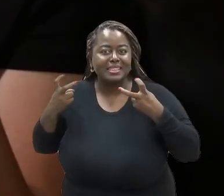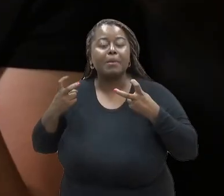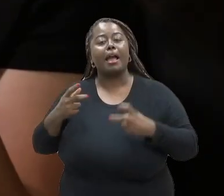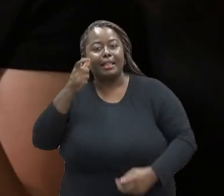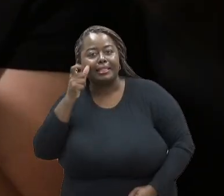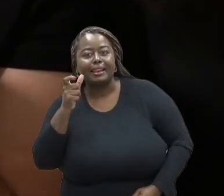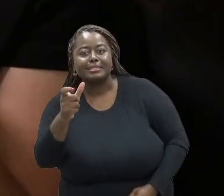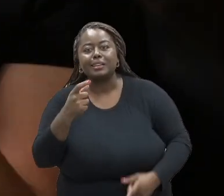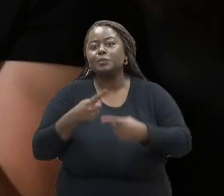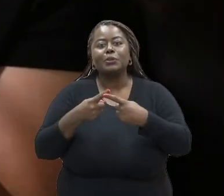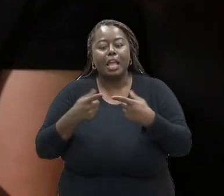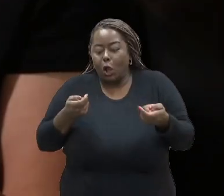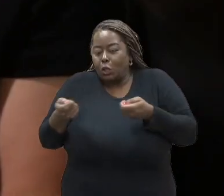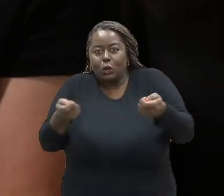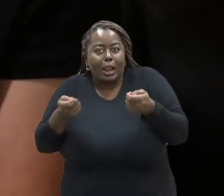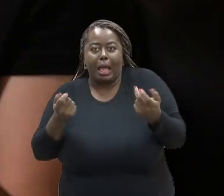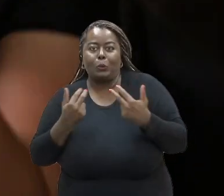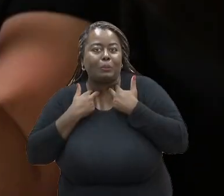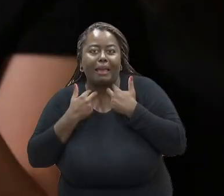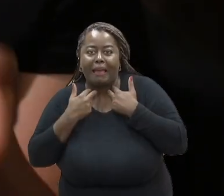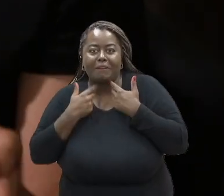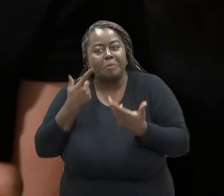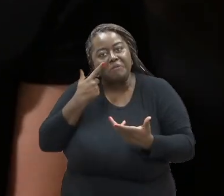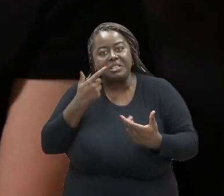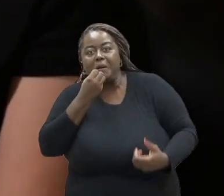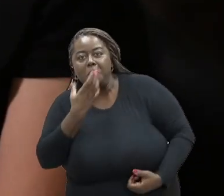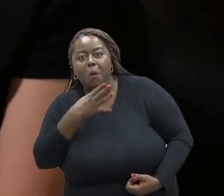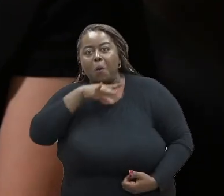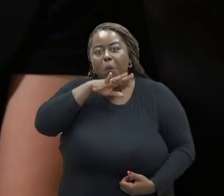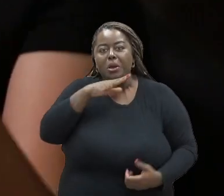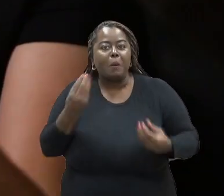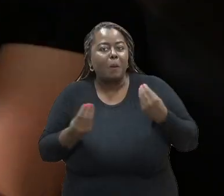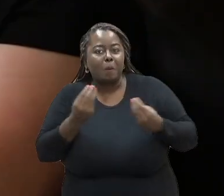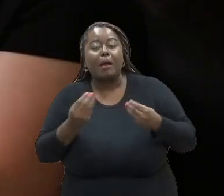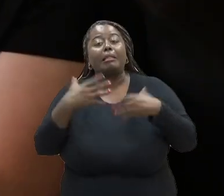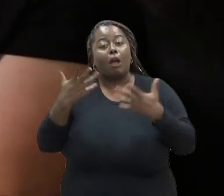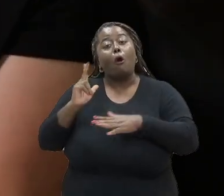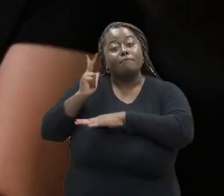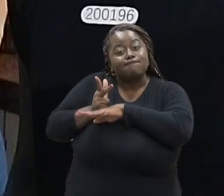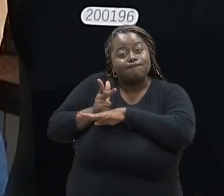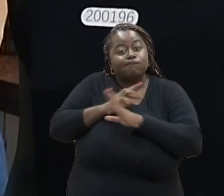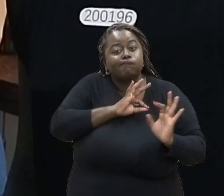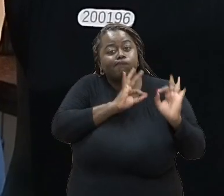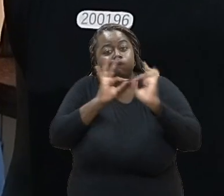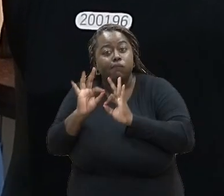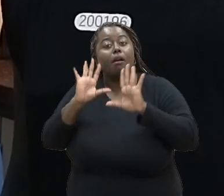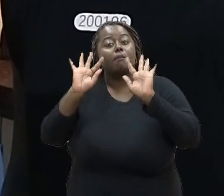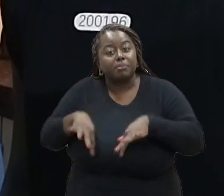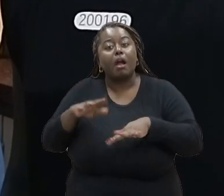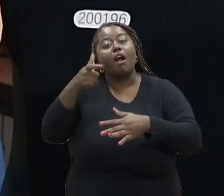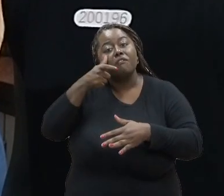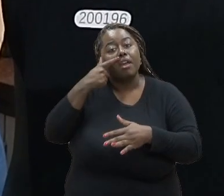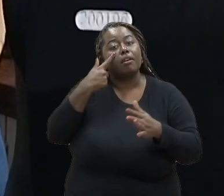Uma coisa ali interessante é que não tinha como a gente controlar, né, se tava ficando bom a gravação. Então, assim que a gente acabava a gravação, a gente tinha que olhar e ver se